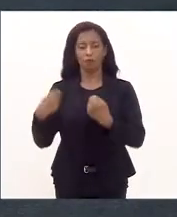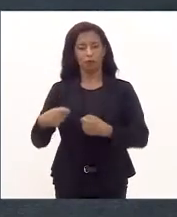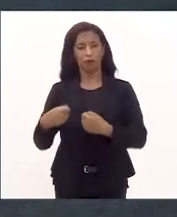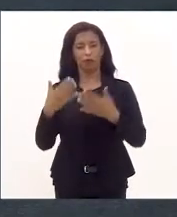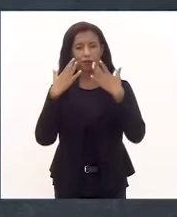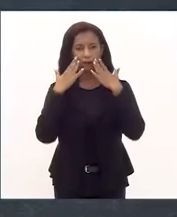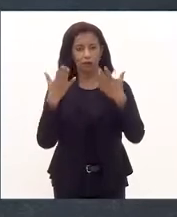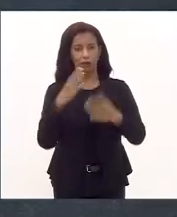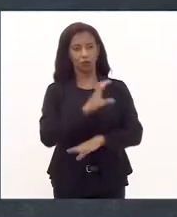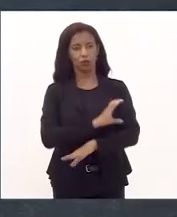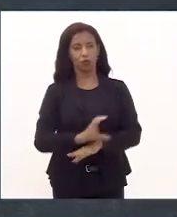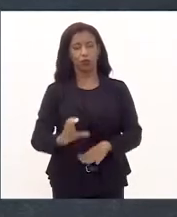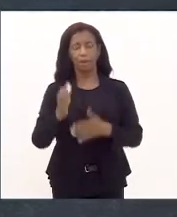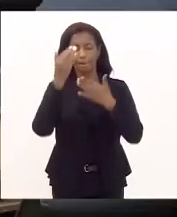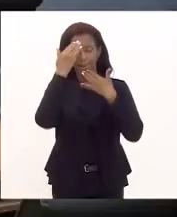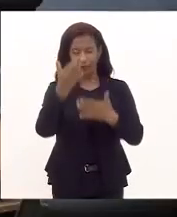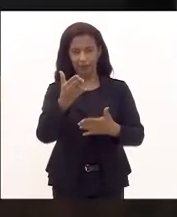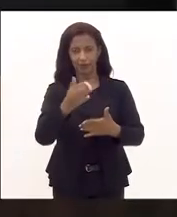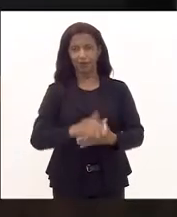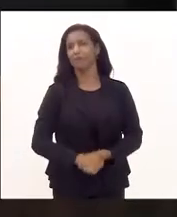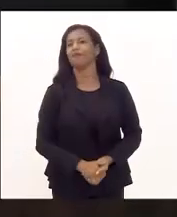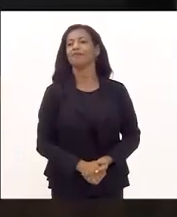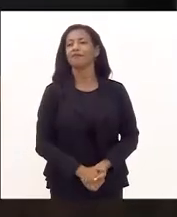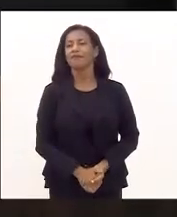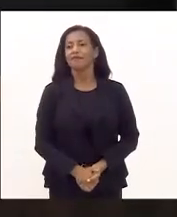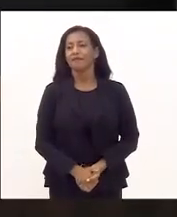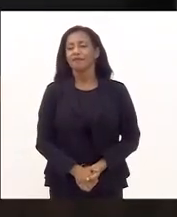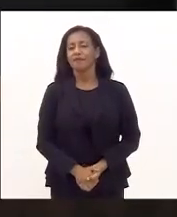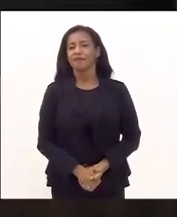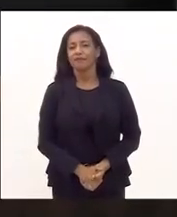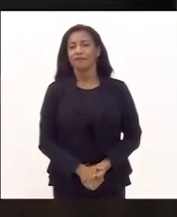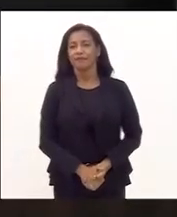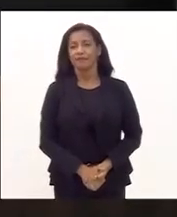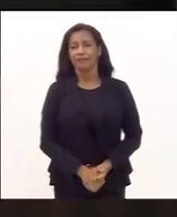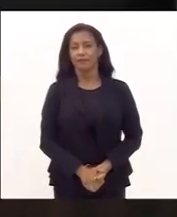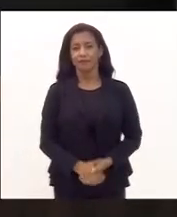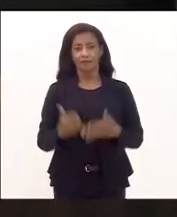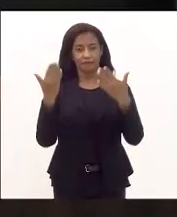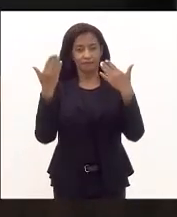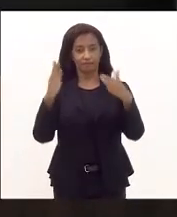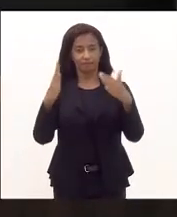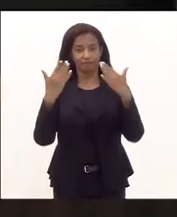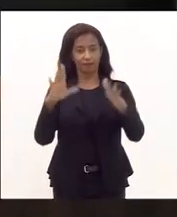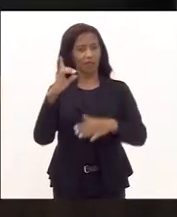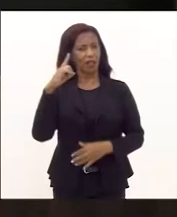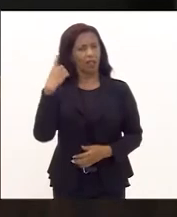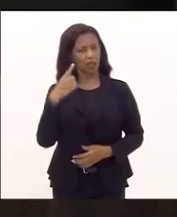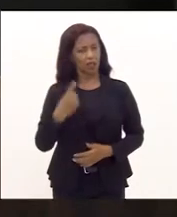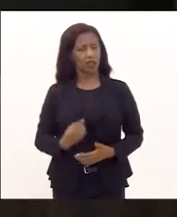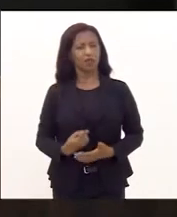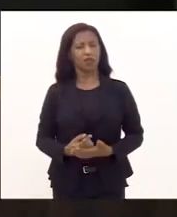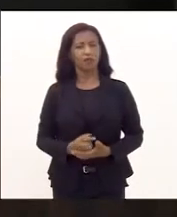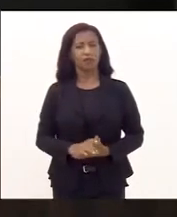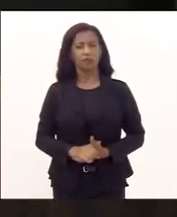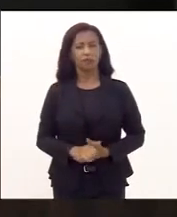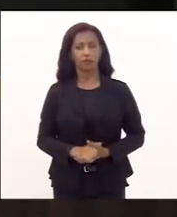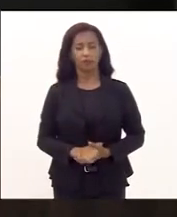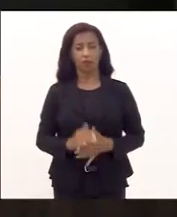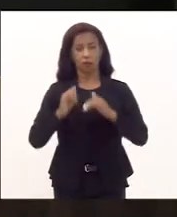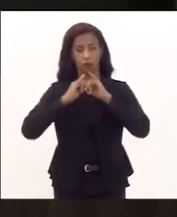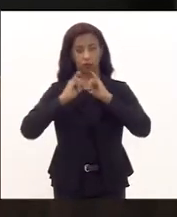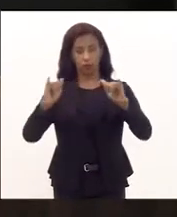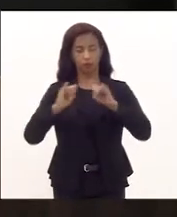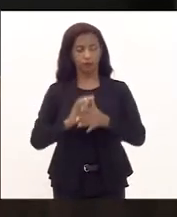essa manifestação cultural. Muito obrigado. Parabéns, deputado. Parabéns mais uma vez, deputado Dani Monteiro.